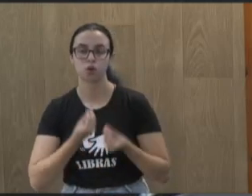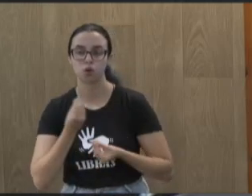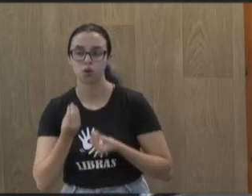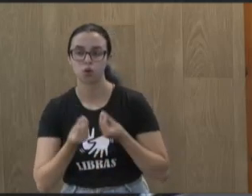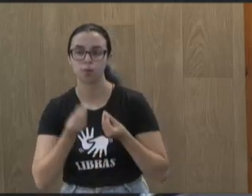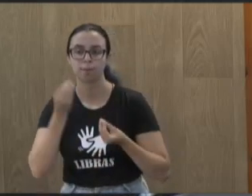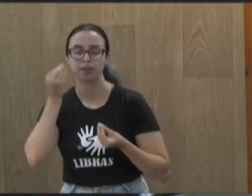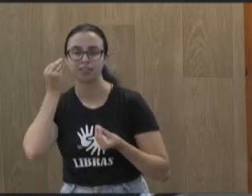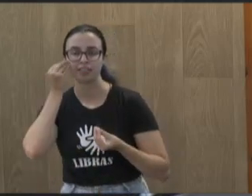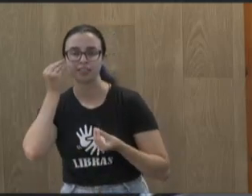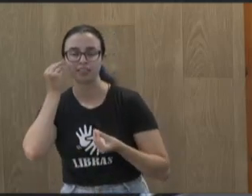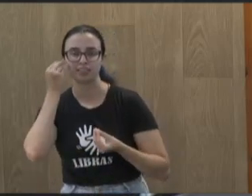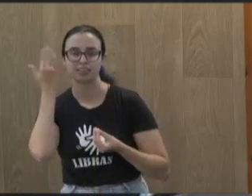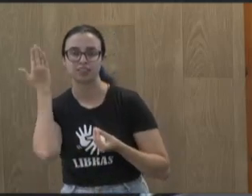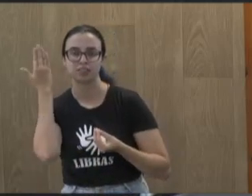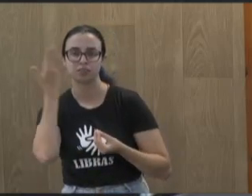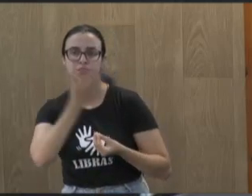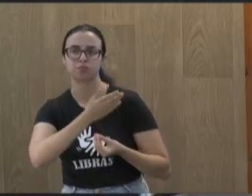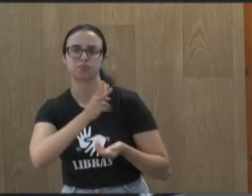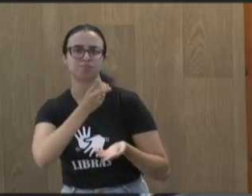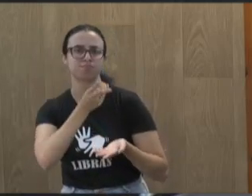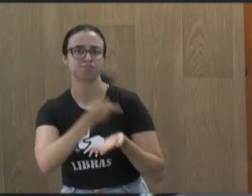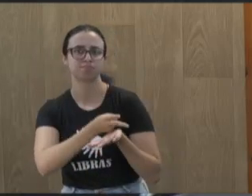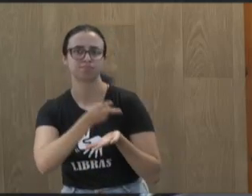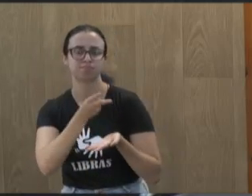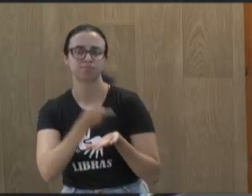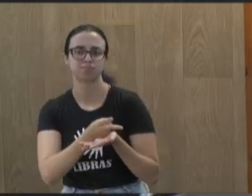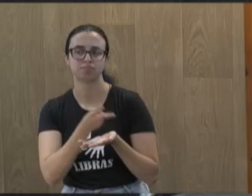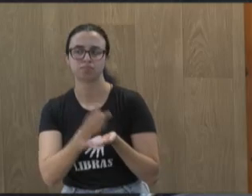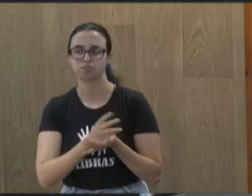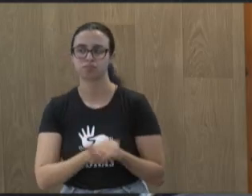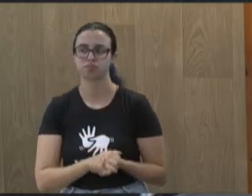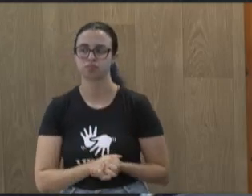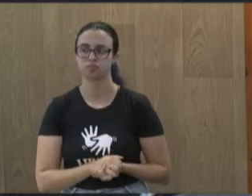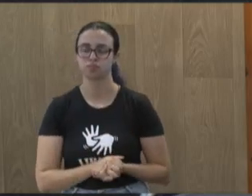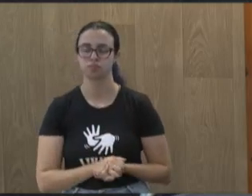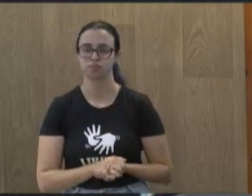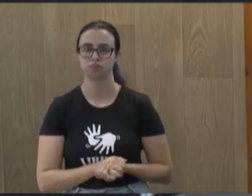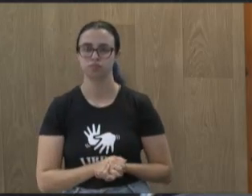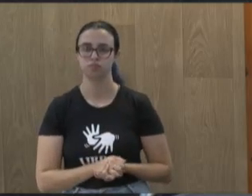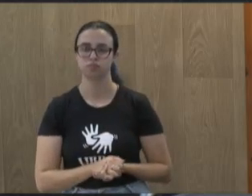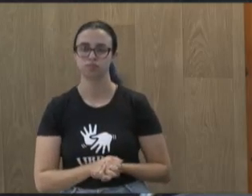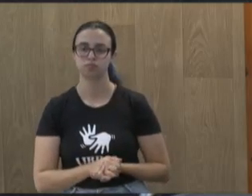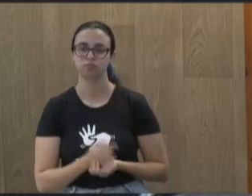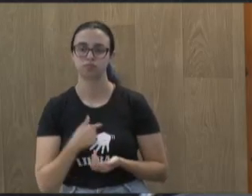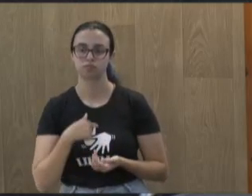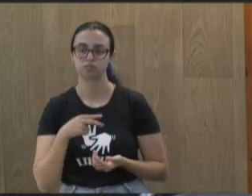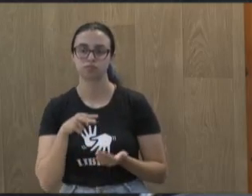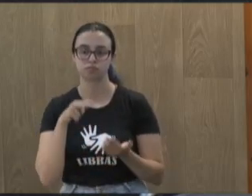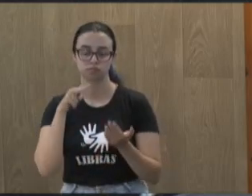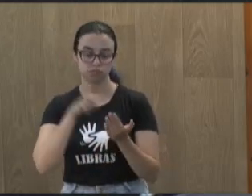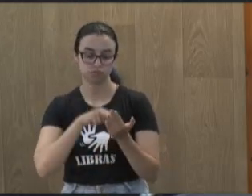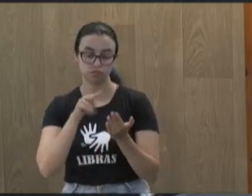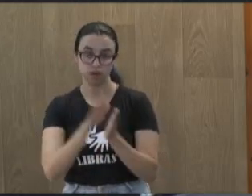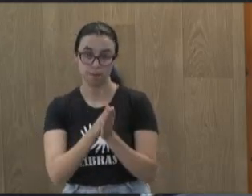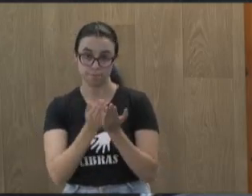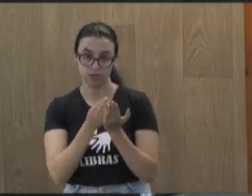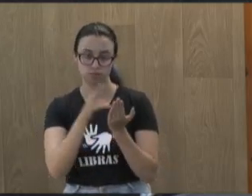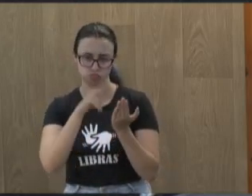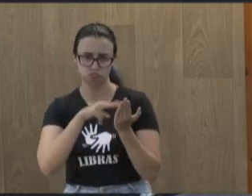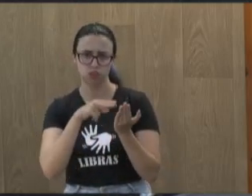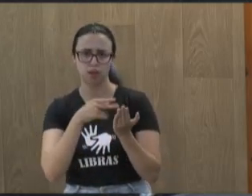formar provas a todo custo. Eu estou vendo que o que está escrito na Bíblia está se cumprindo. Por